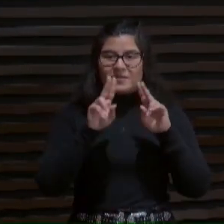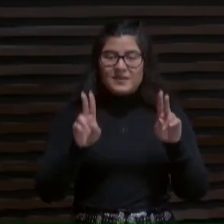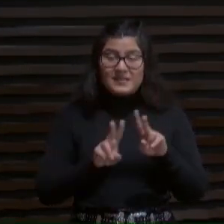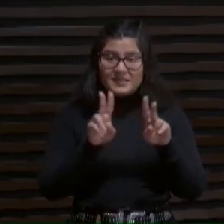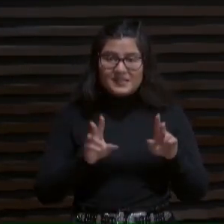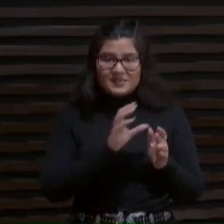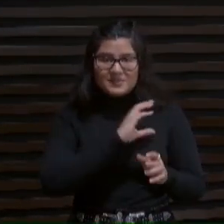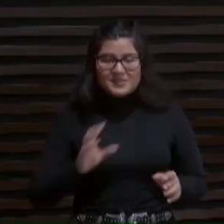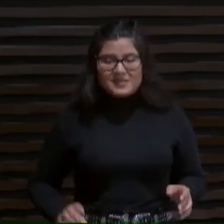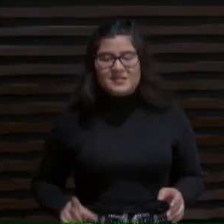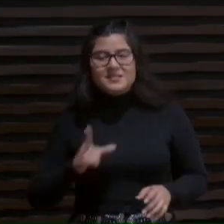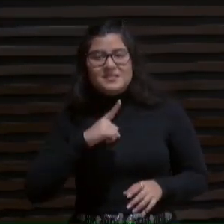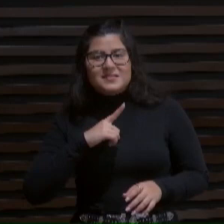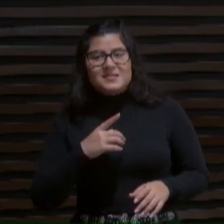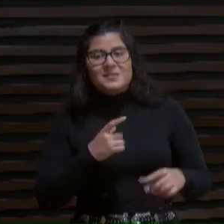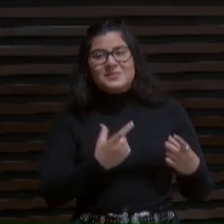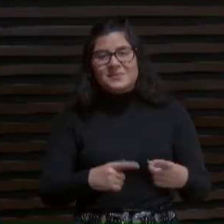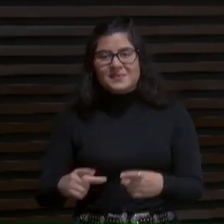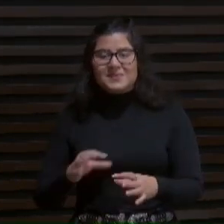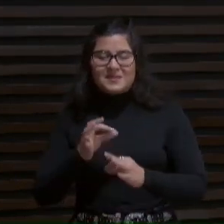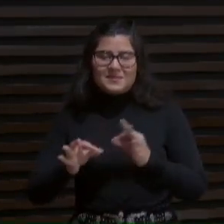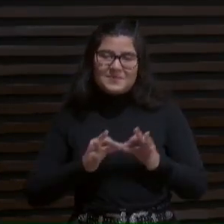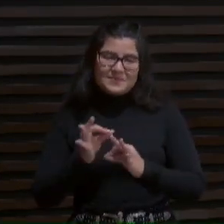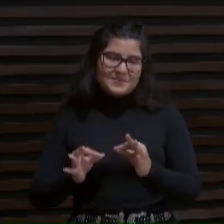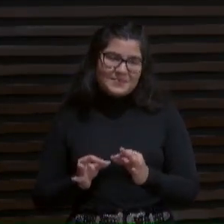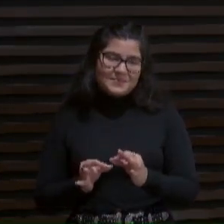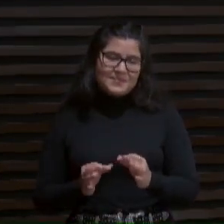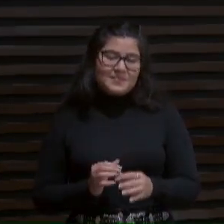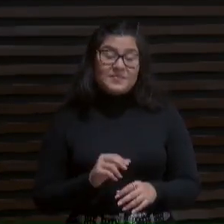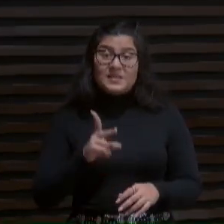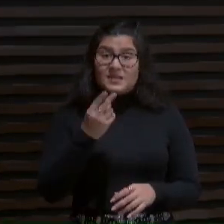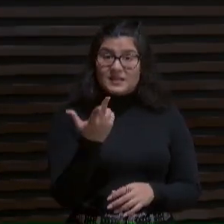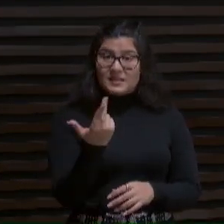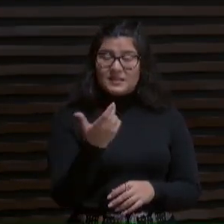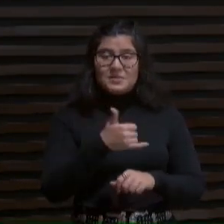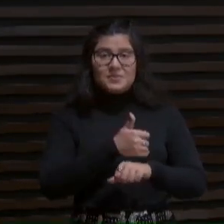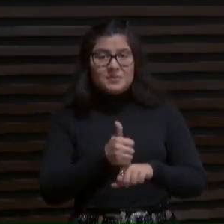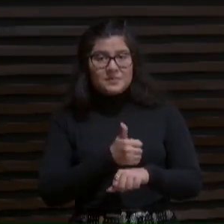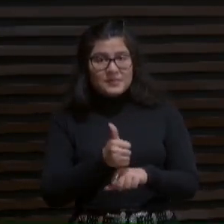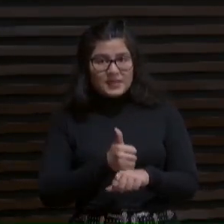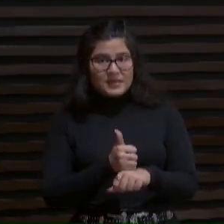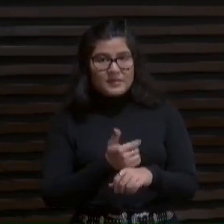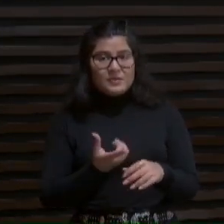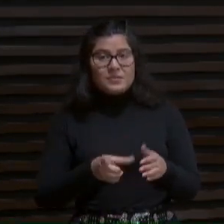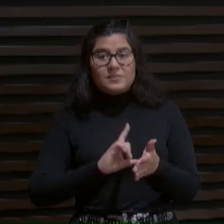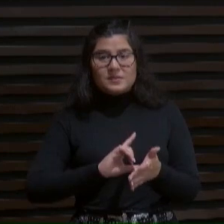nós preparado, prometido. Assim como para Abraão, antes de sepultar a Sara, também